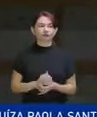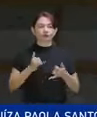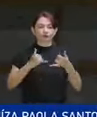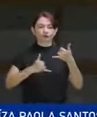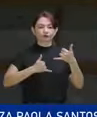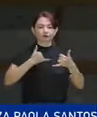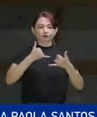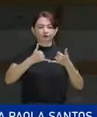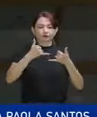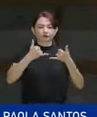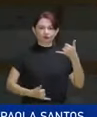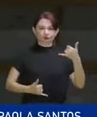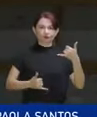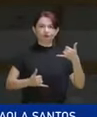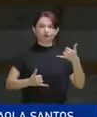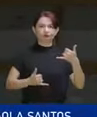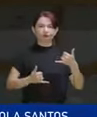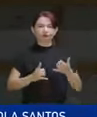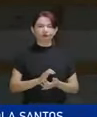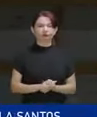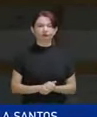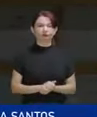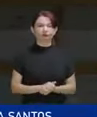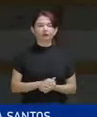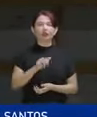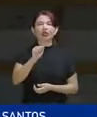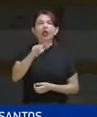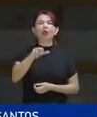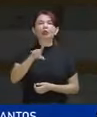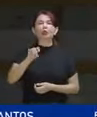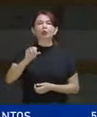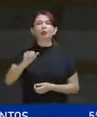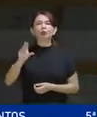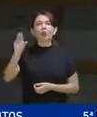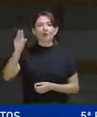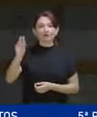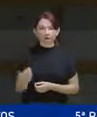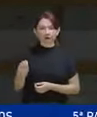Caio, foco por na favor, parte feche central o da áudio. mesa.